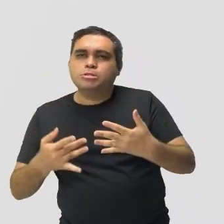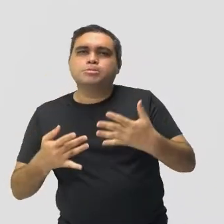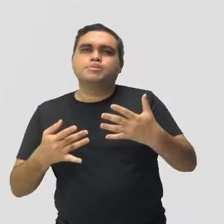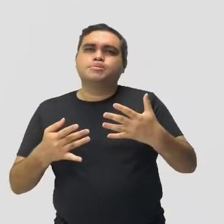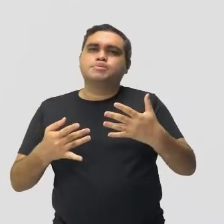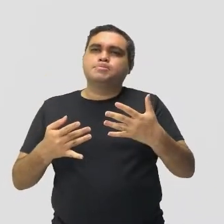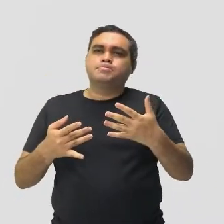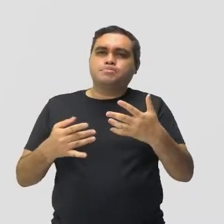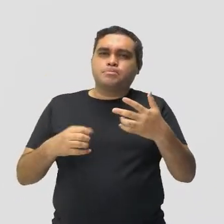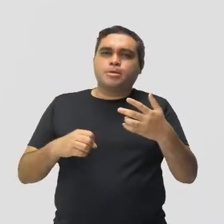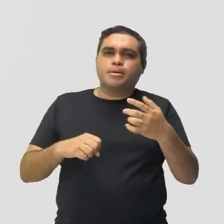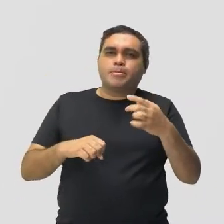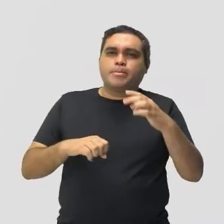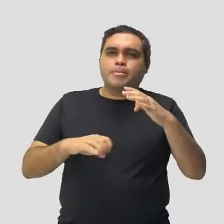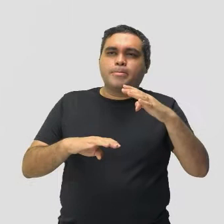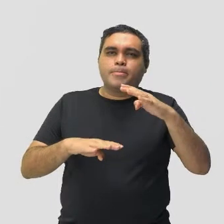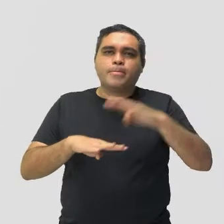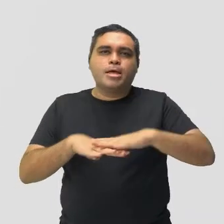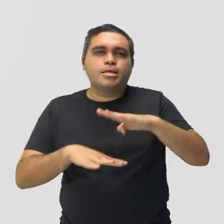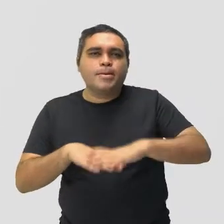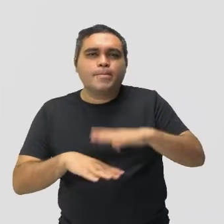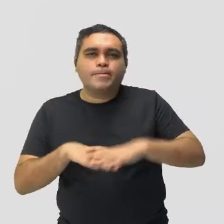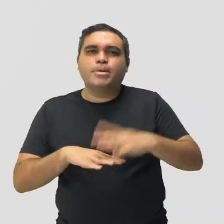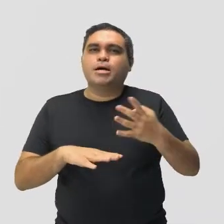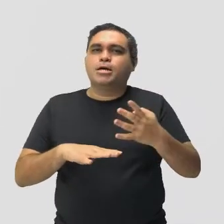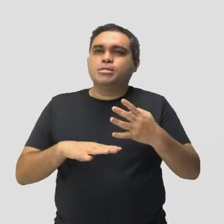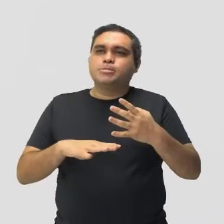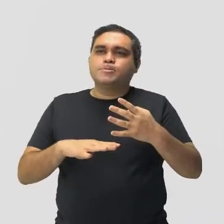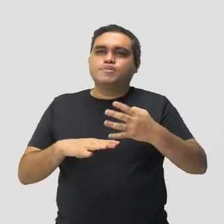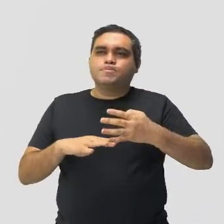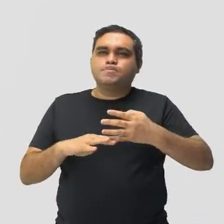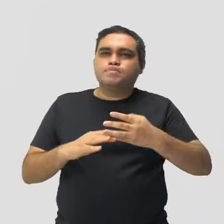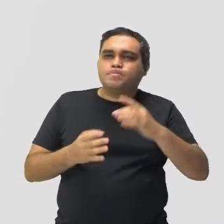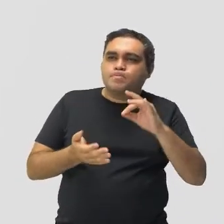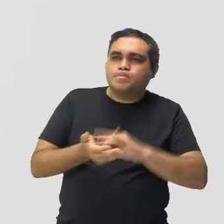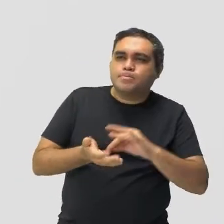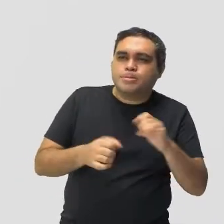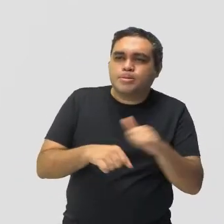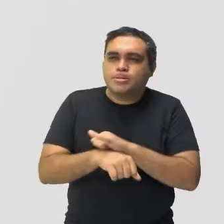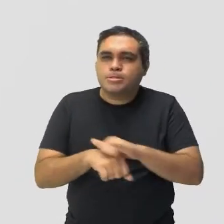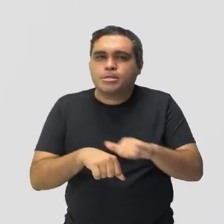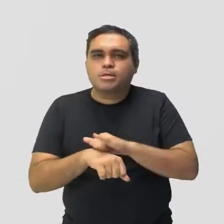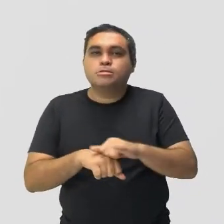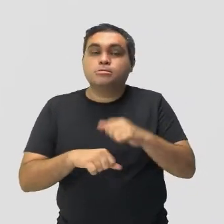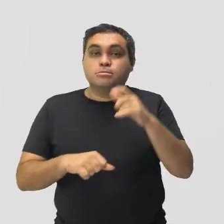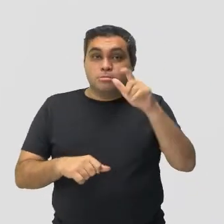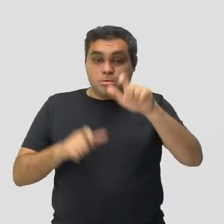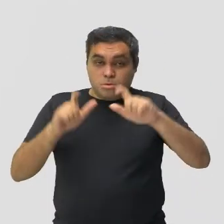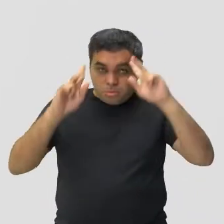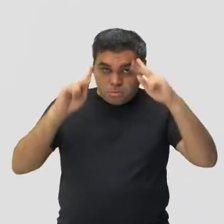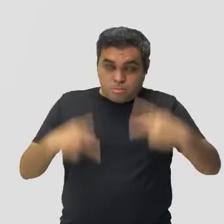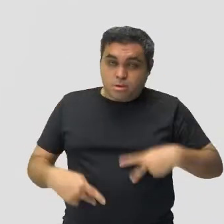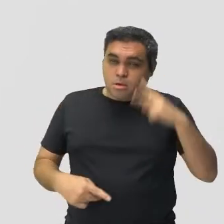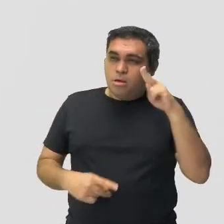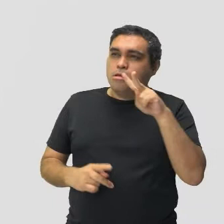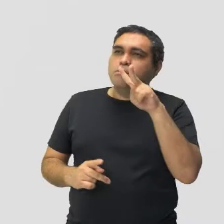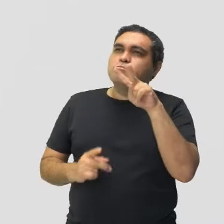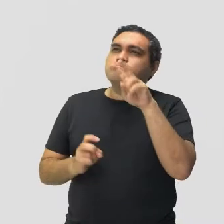do universo. O homem olhou para o mundo e disse: o mundo é como se fosse